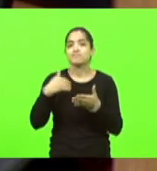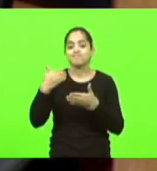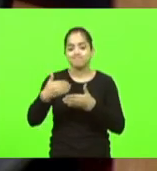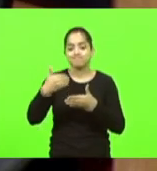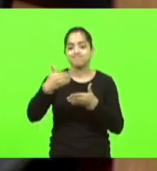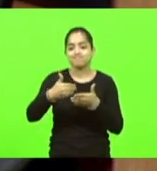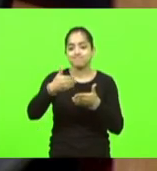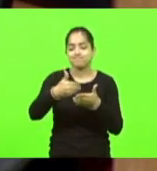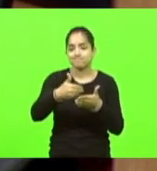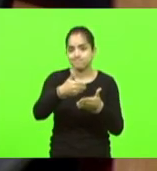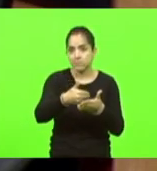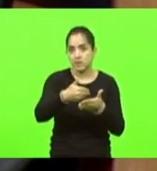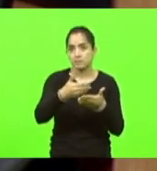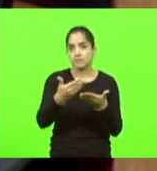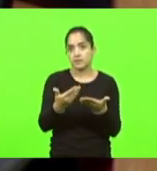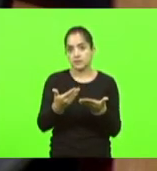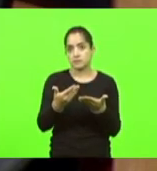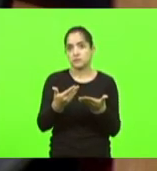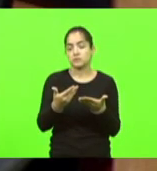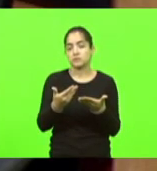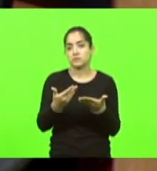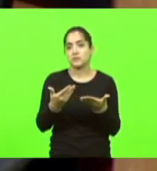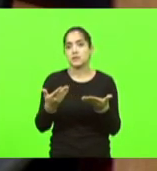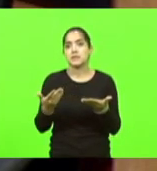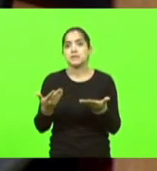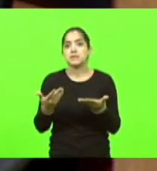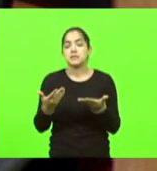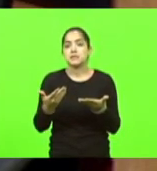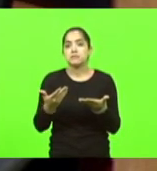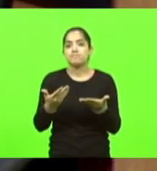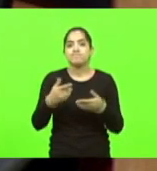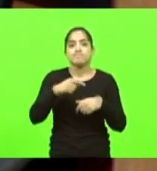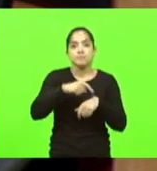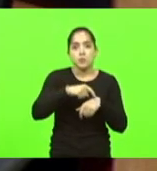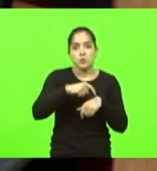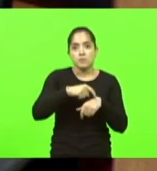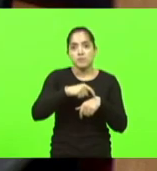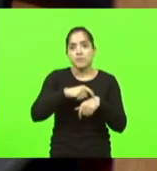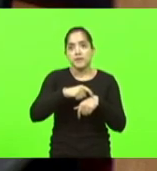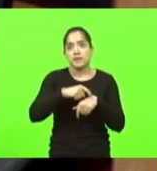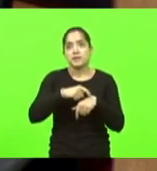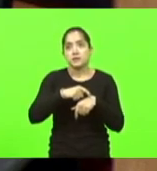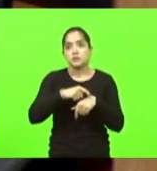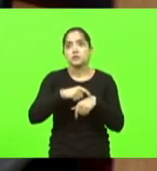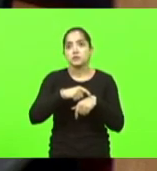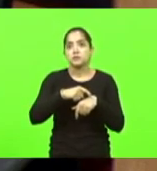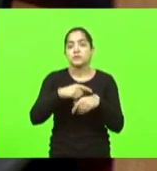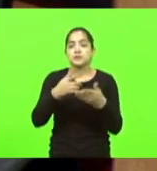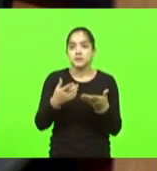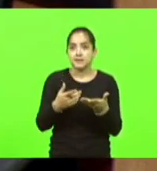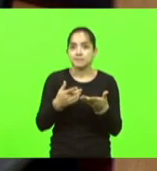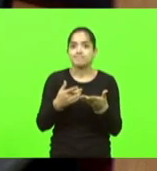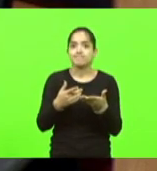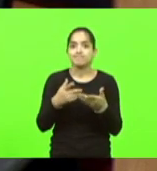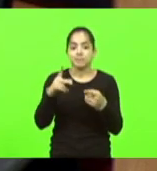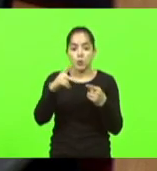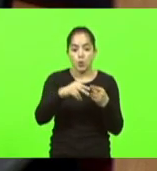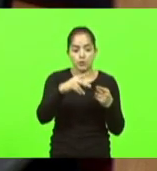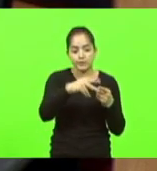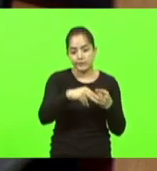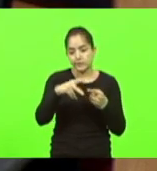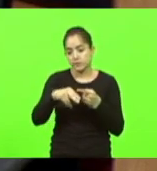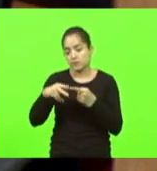nós tínhamos que encará-la e jamais vai existir no momento oportuno para supressão de direitos essa que a grande